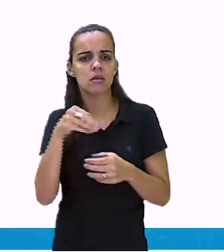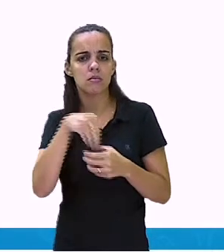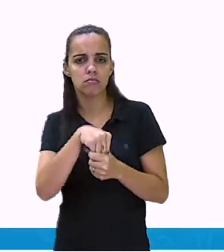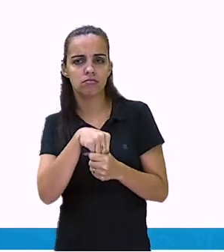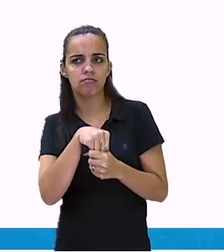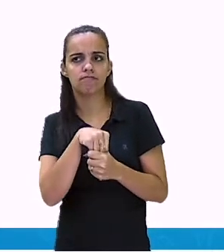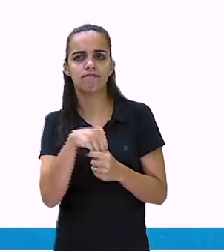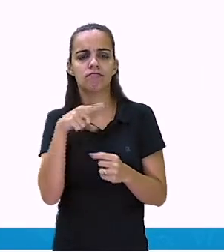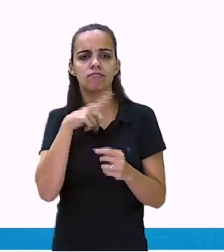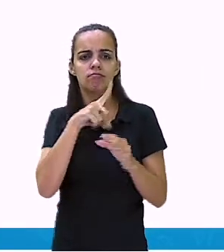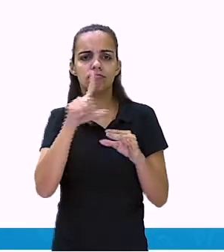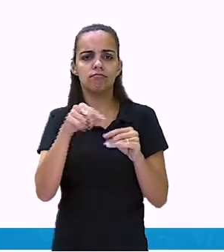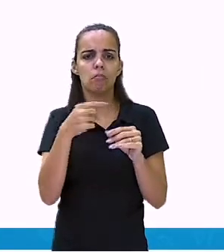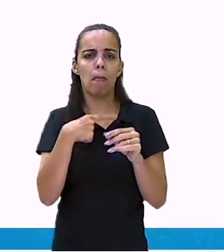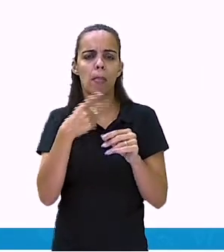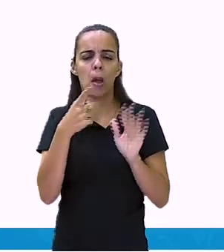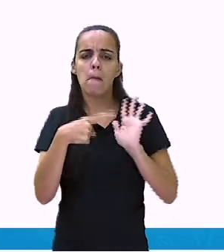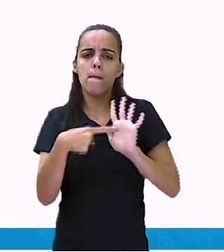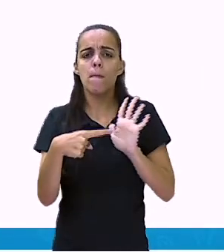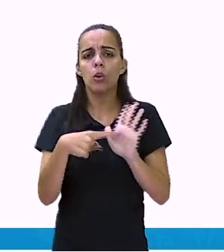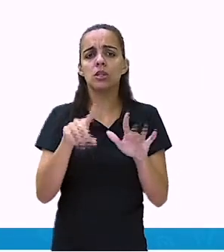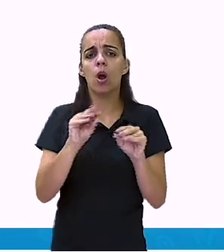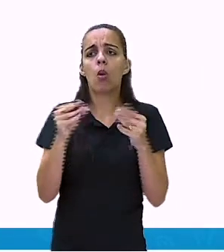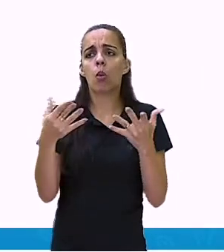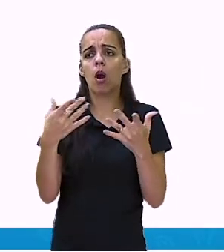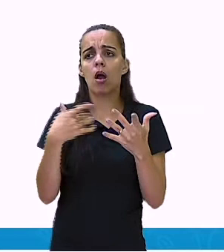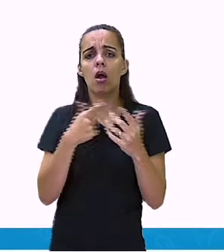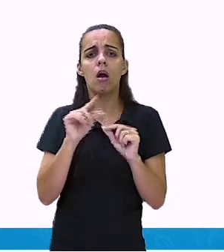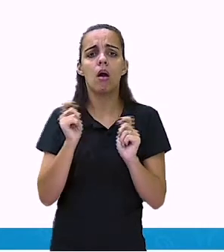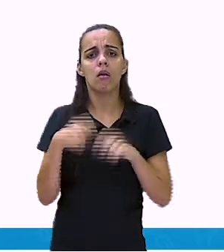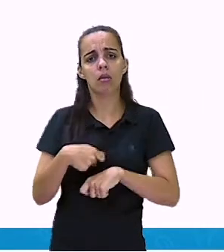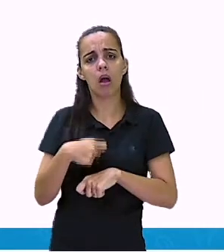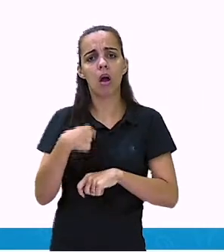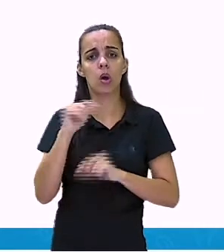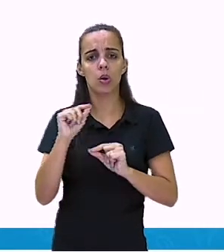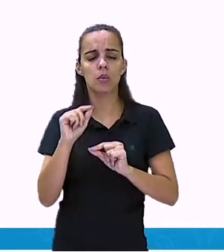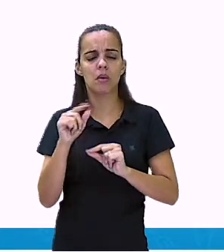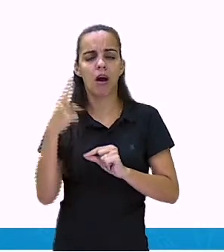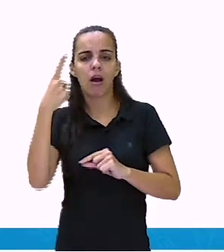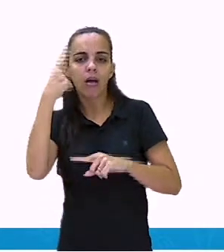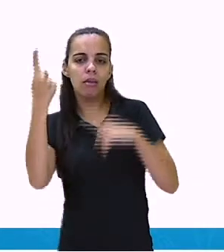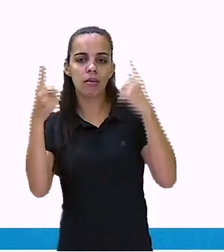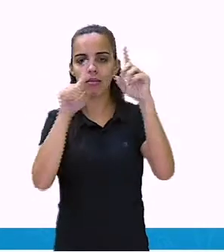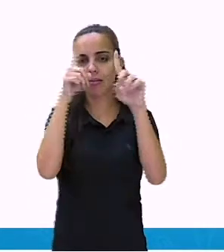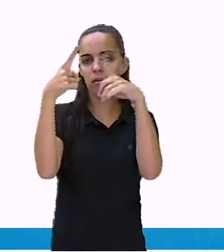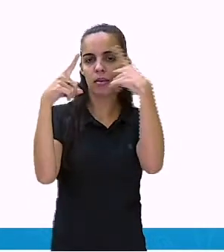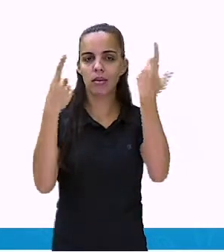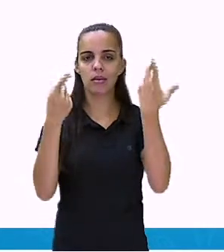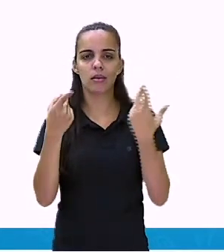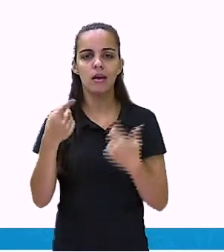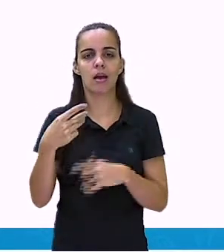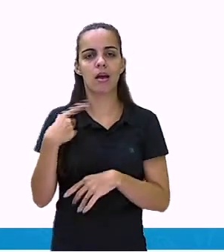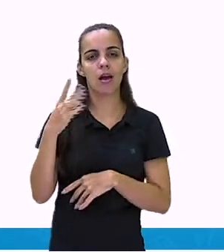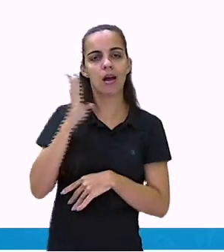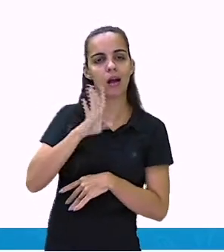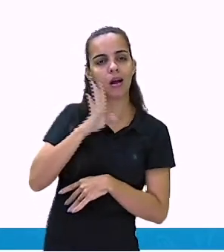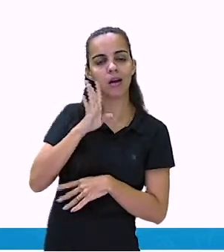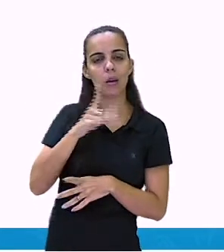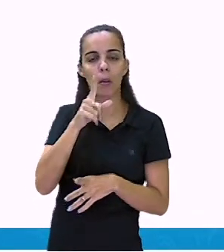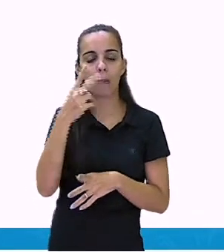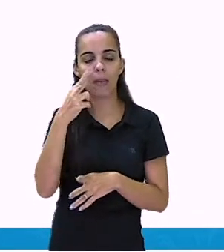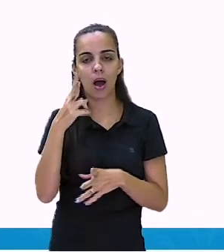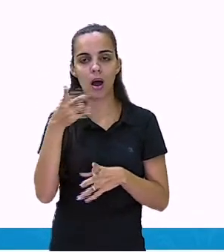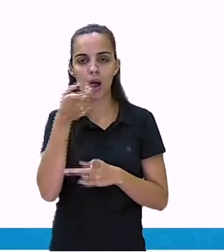sobre a mensagem que será passada e pode ser criativo, instigante. Para quê,